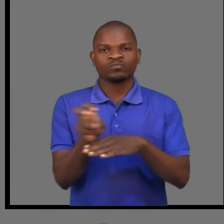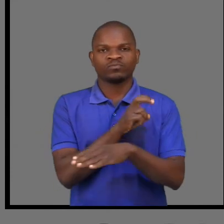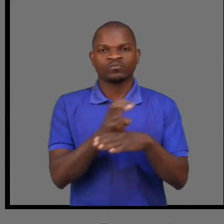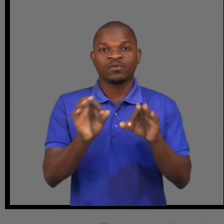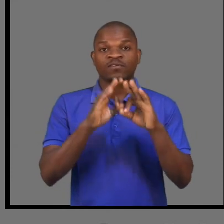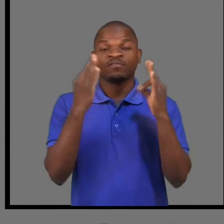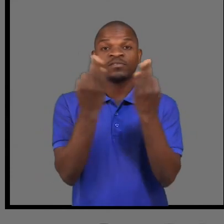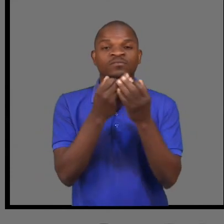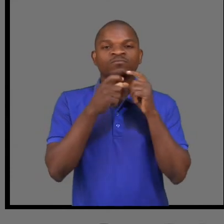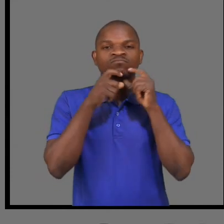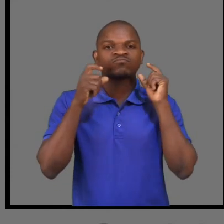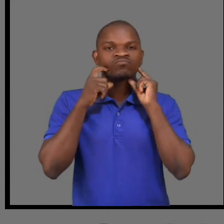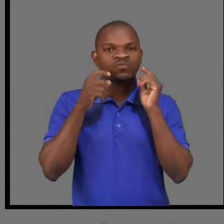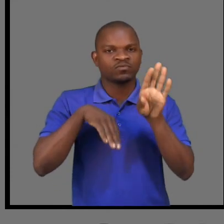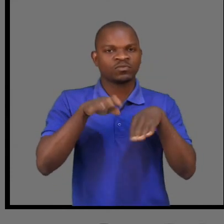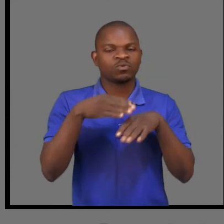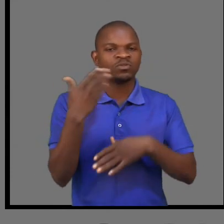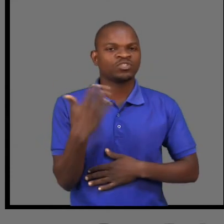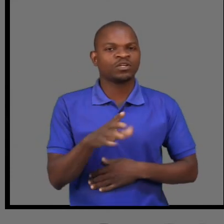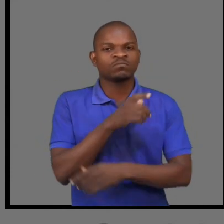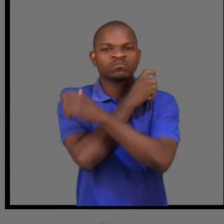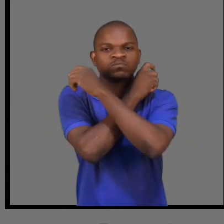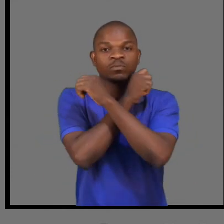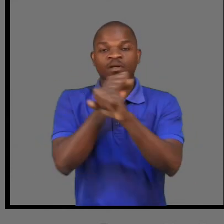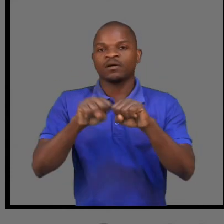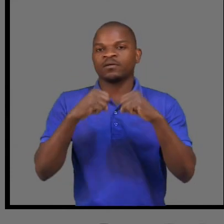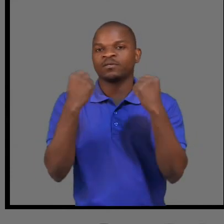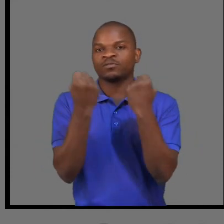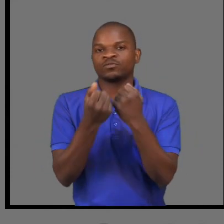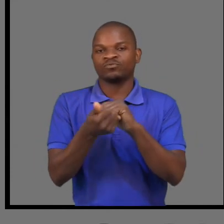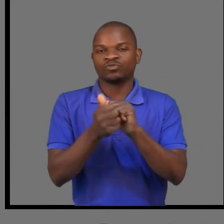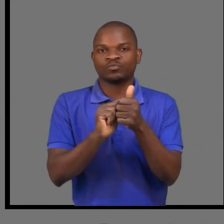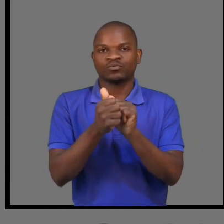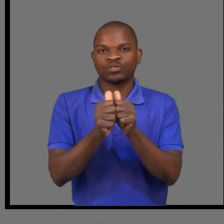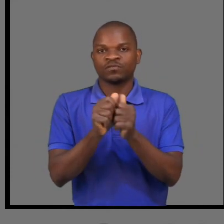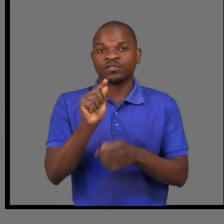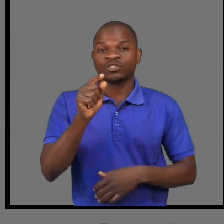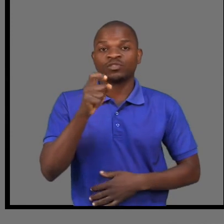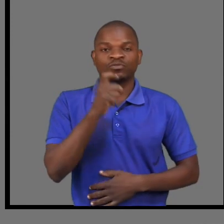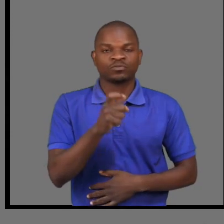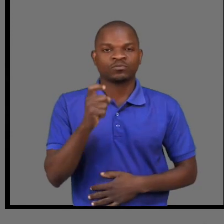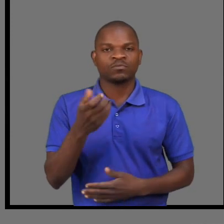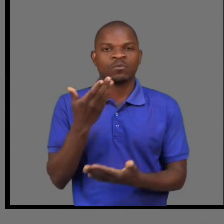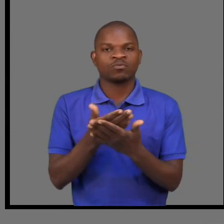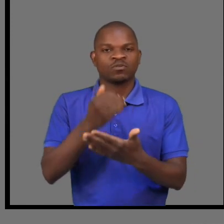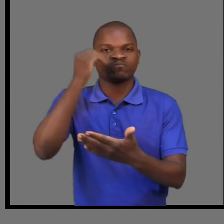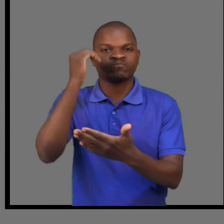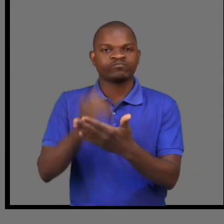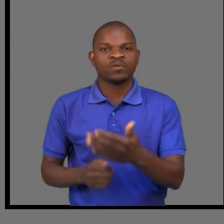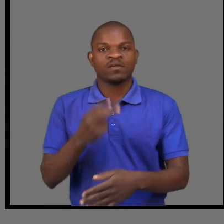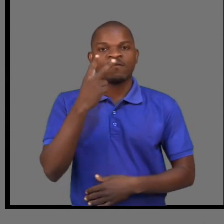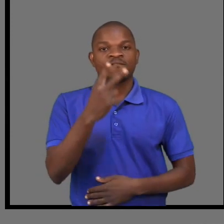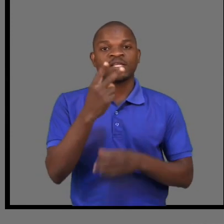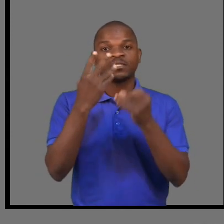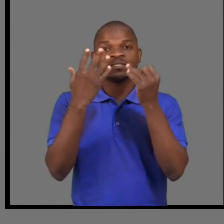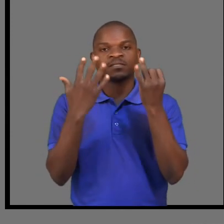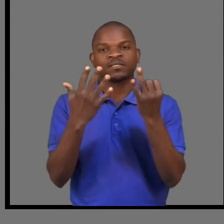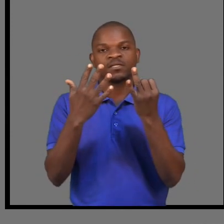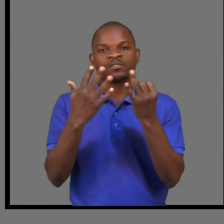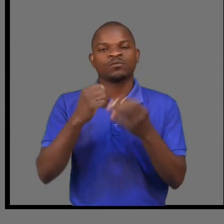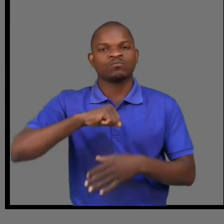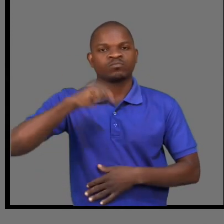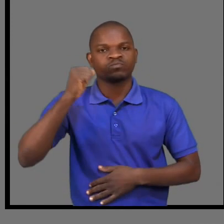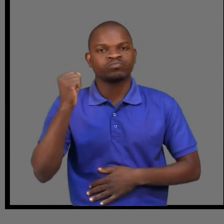O Conselho de Disciplina da Federação Moçambicana de Futebol penaliza a Associação Desportiva de Macuá com retirada de 27 pontos